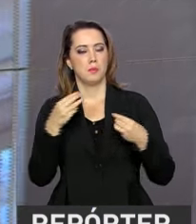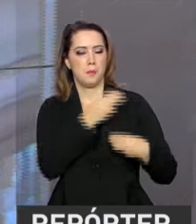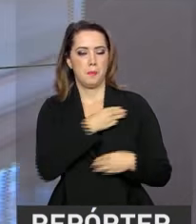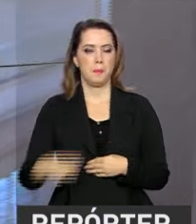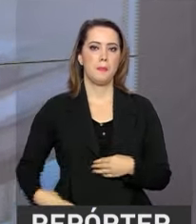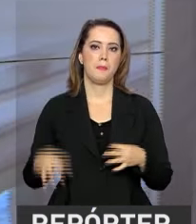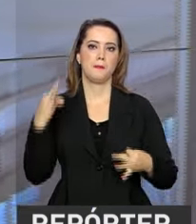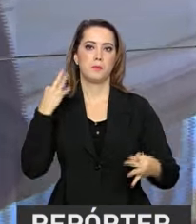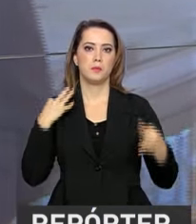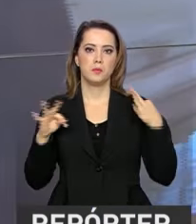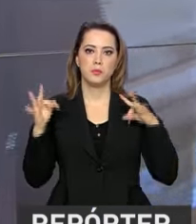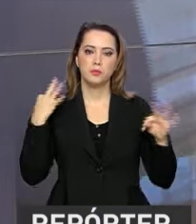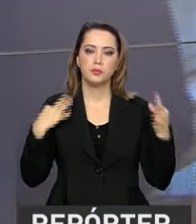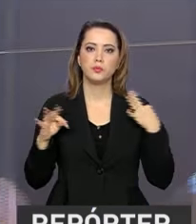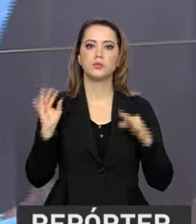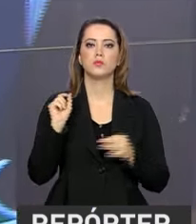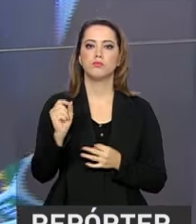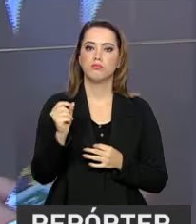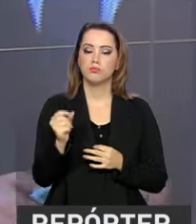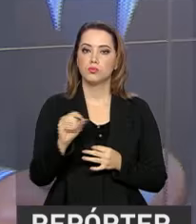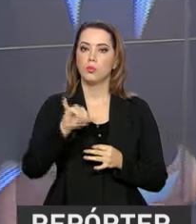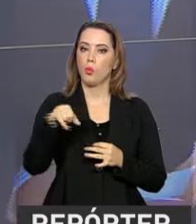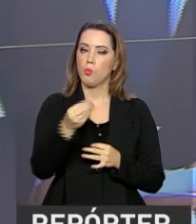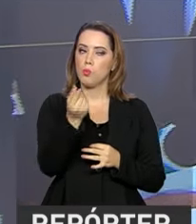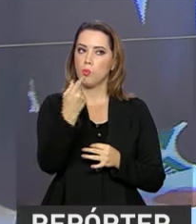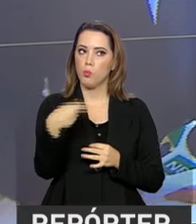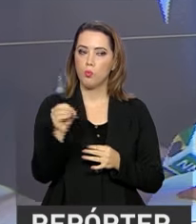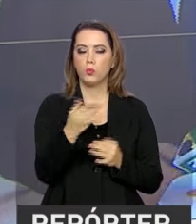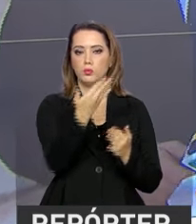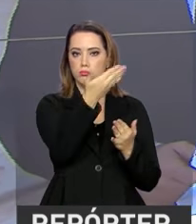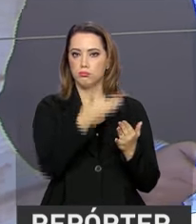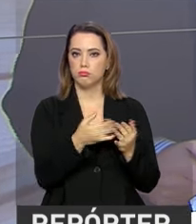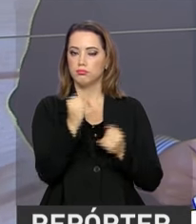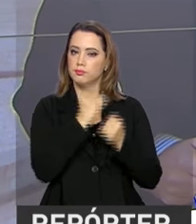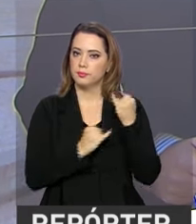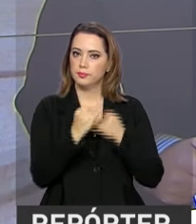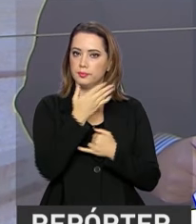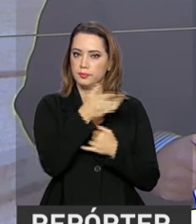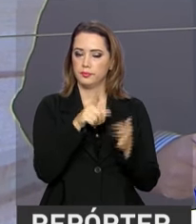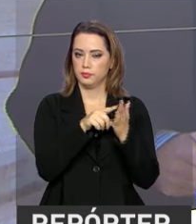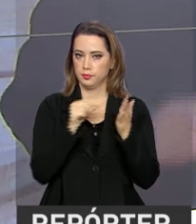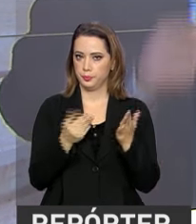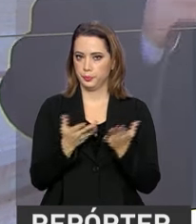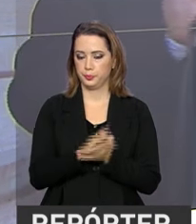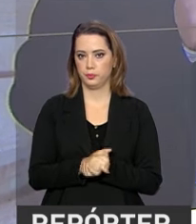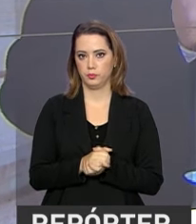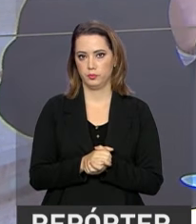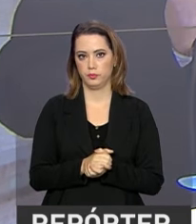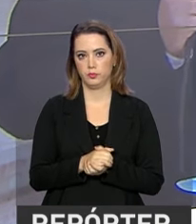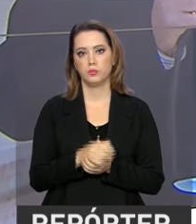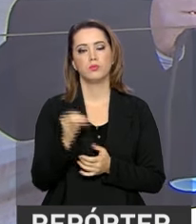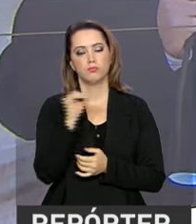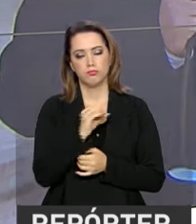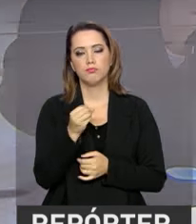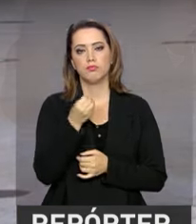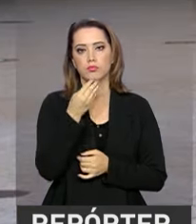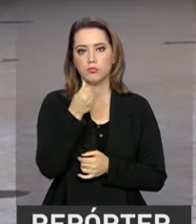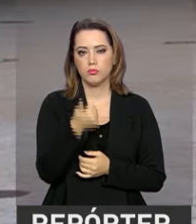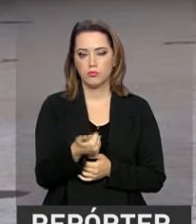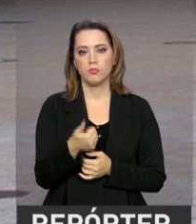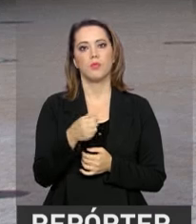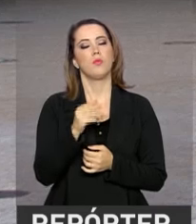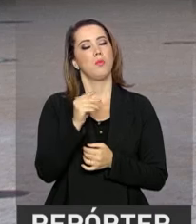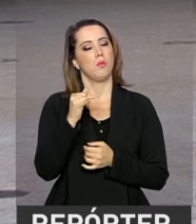Neto está no Palácio do Planalto e traz essa e outras informações. Oi, João Pedro, bom dia. Oi, Daniele, bom dia a você.